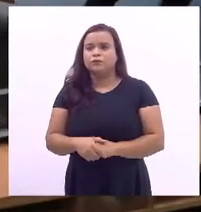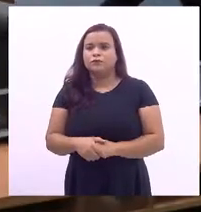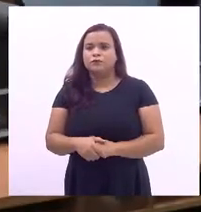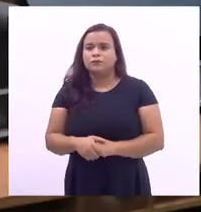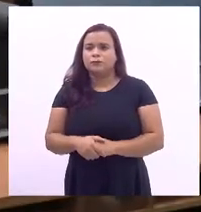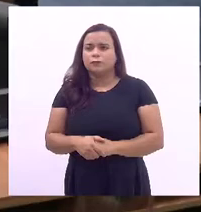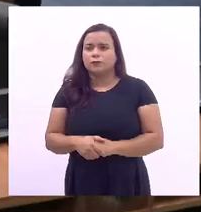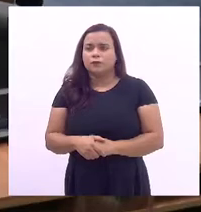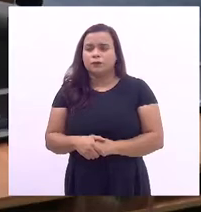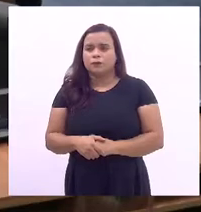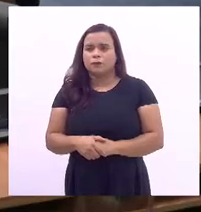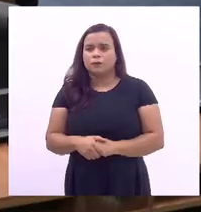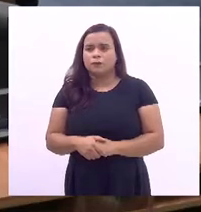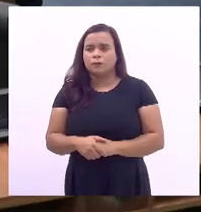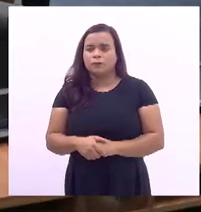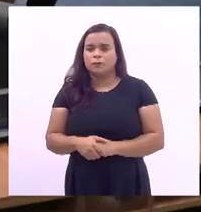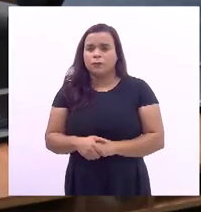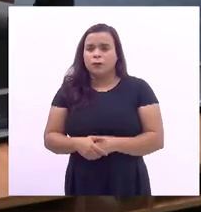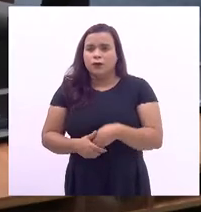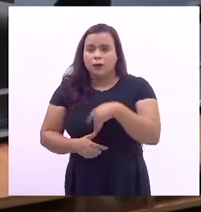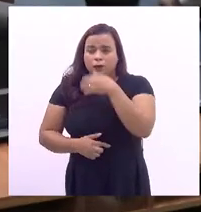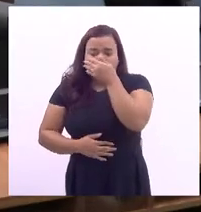E aí